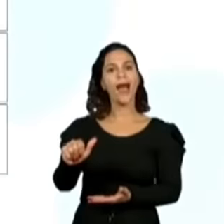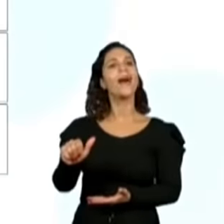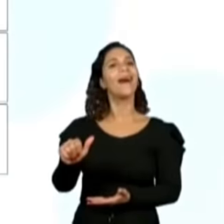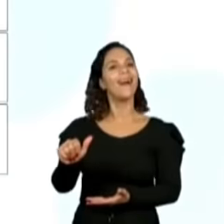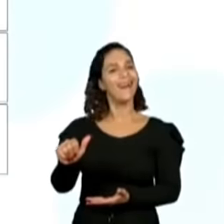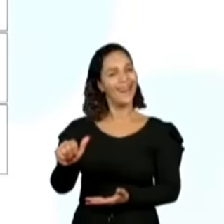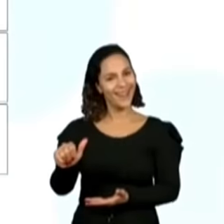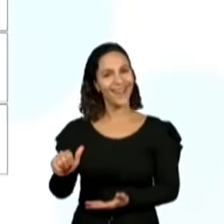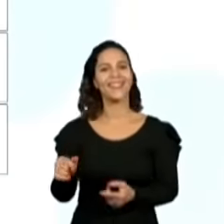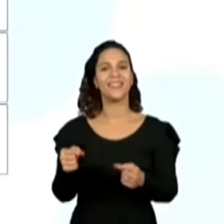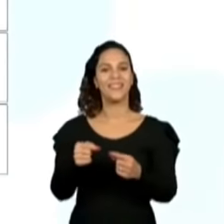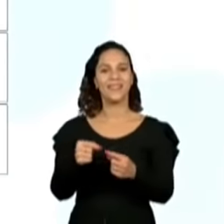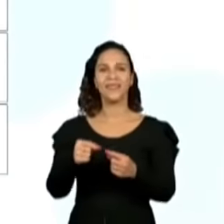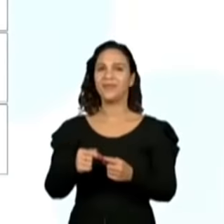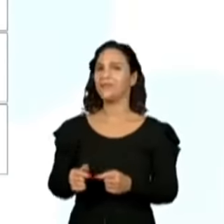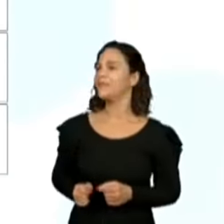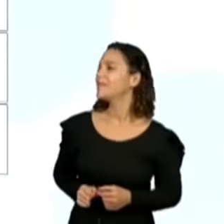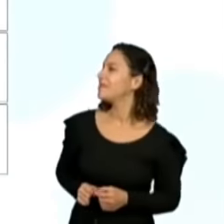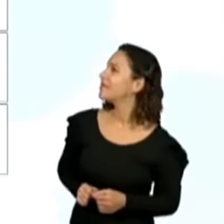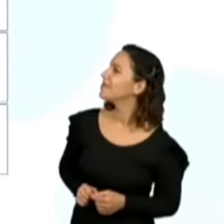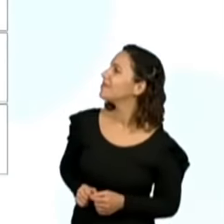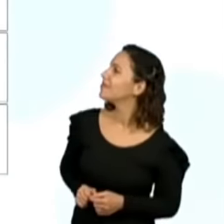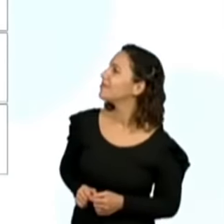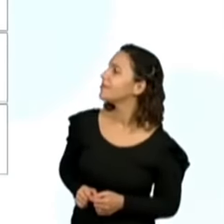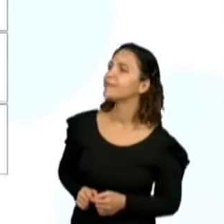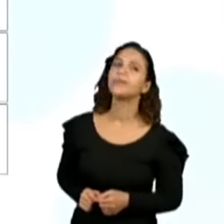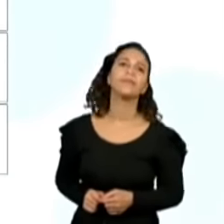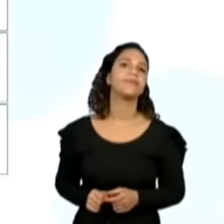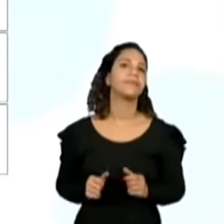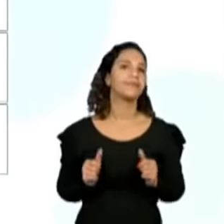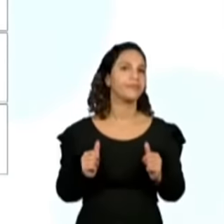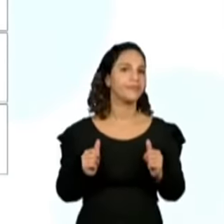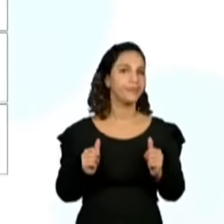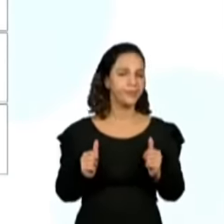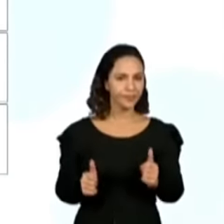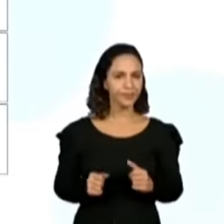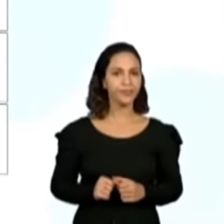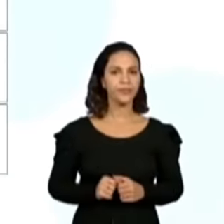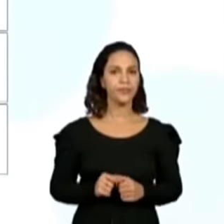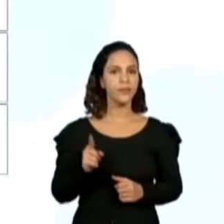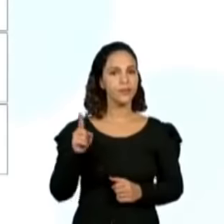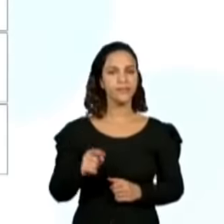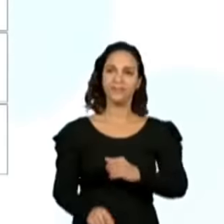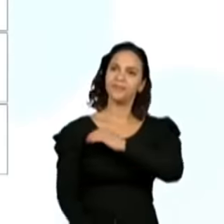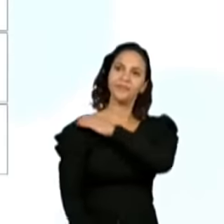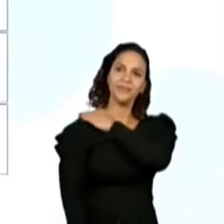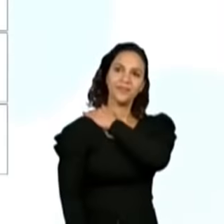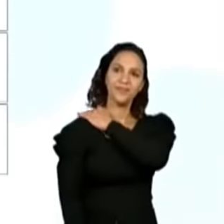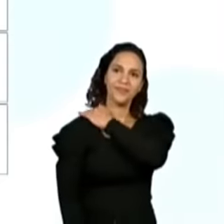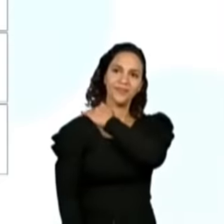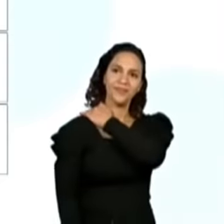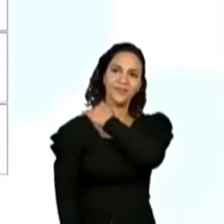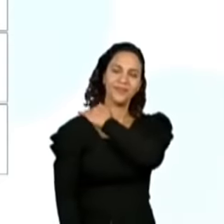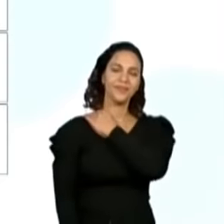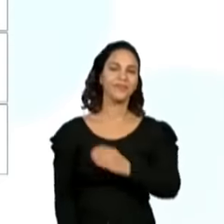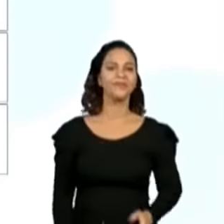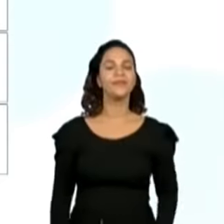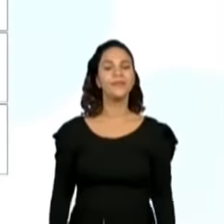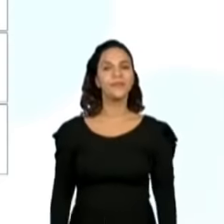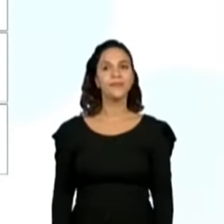pula. Então vamos lá. Escápula. Escápula. Tem um acento. Muito bem.